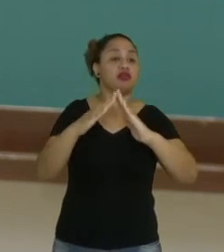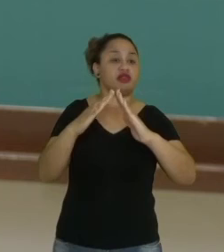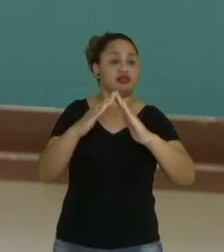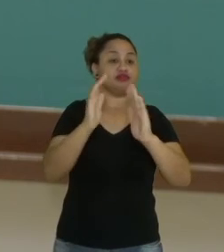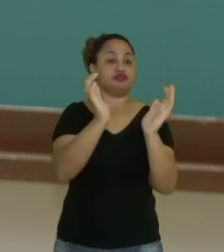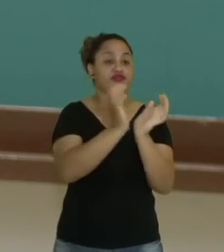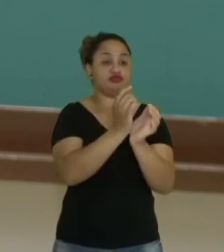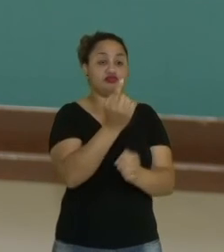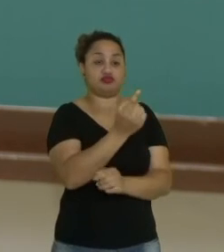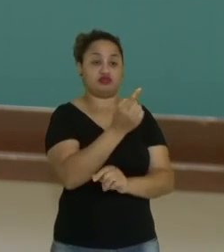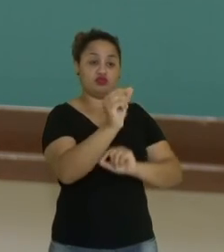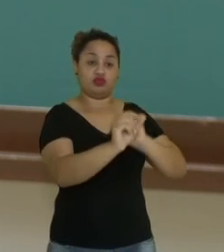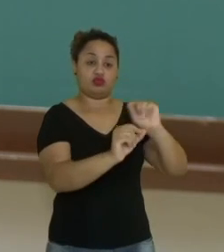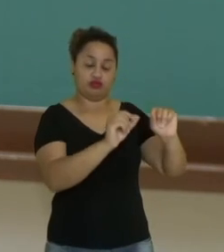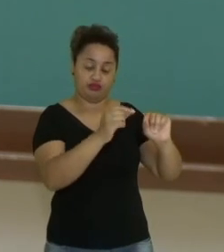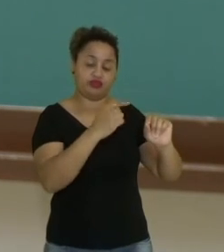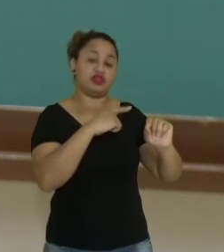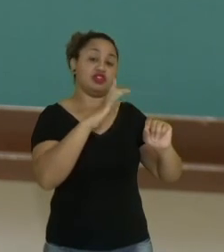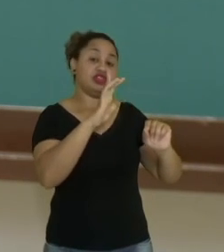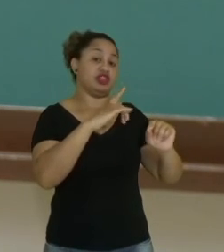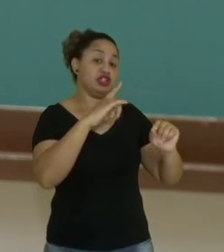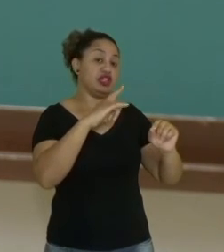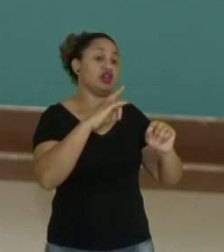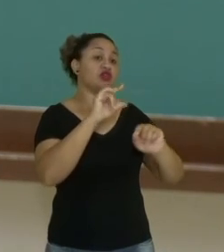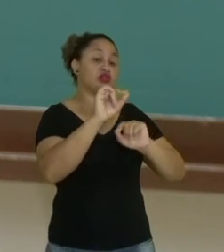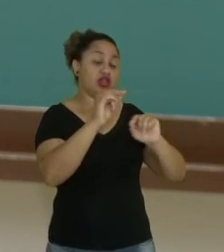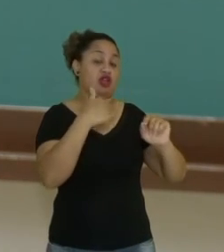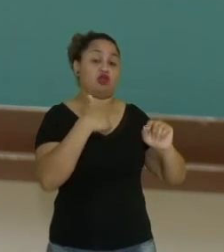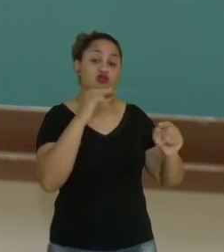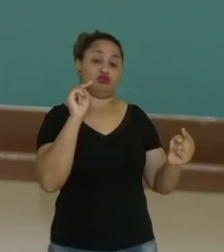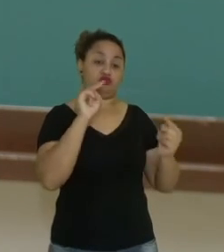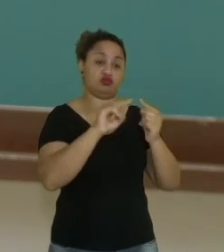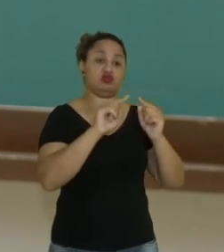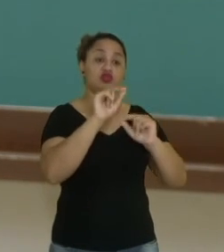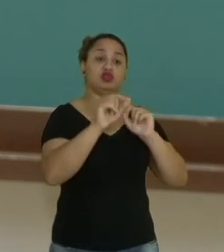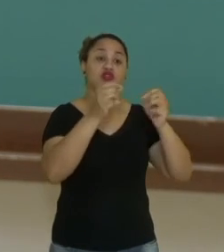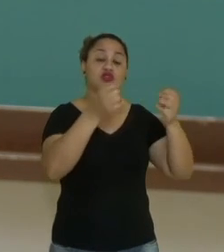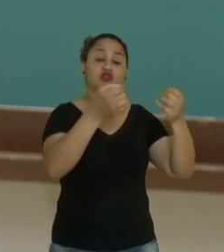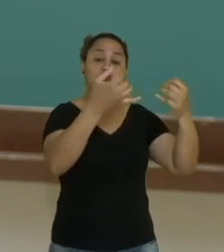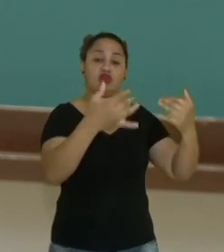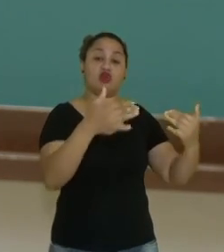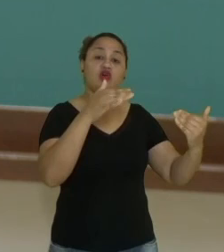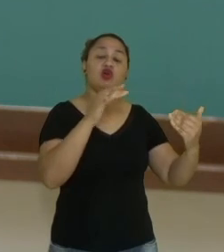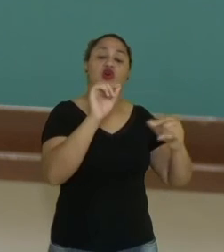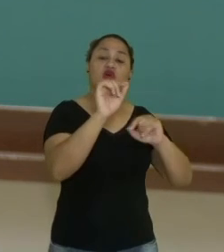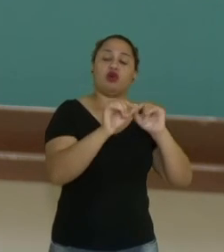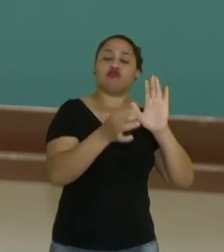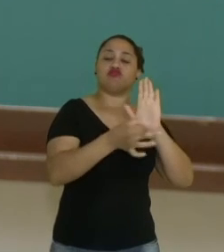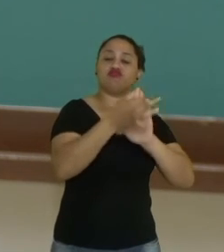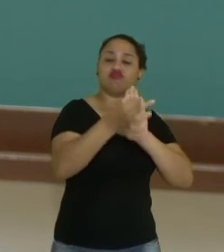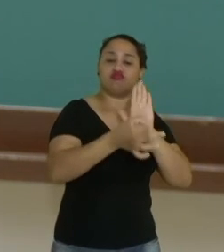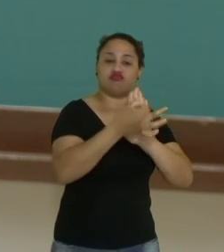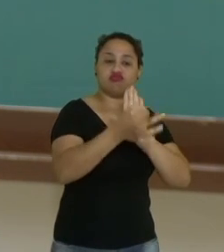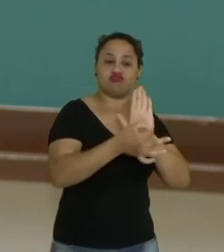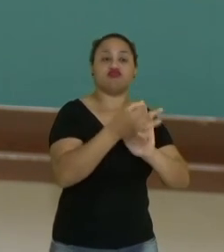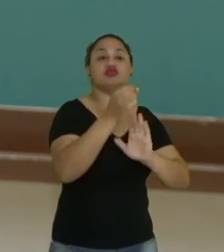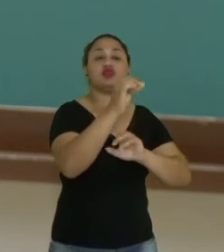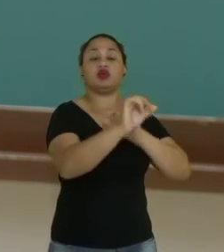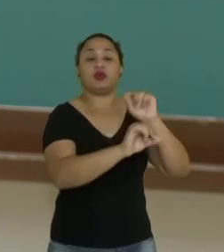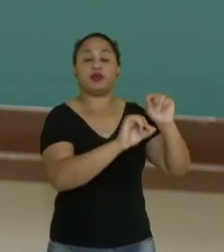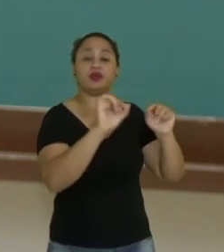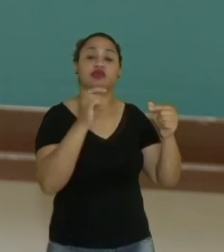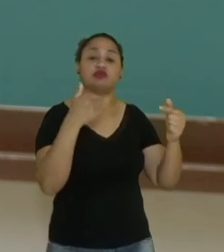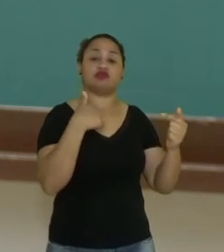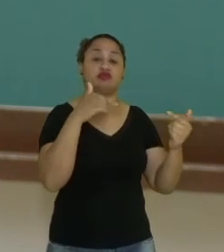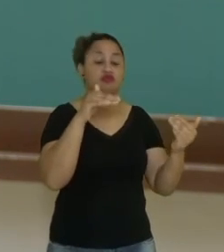grupo 1 já tem uma missão. Vai falar, vai argumentar a